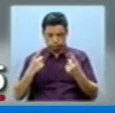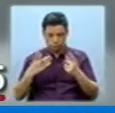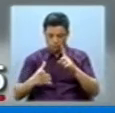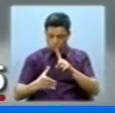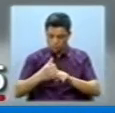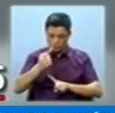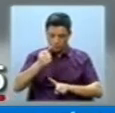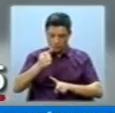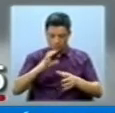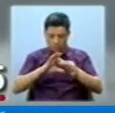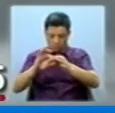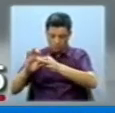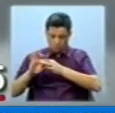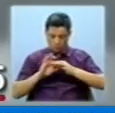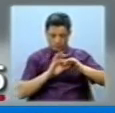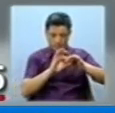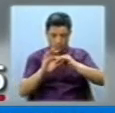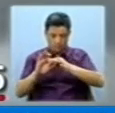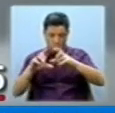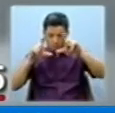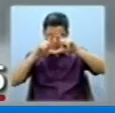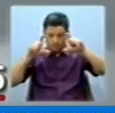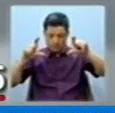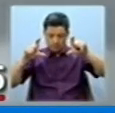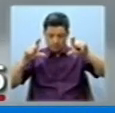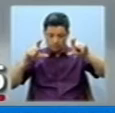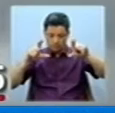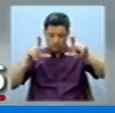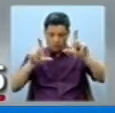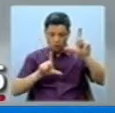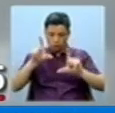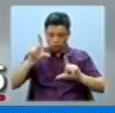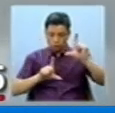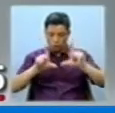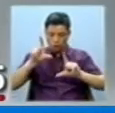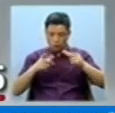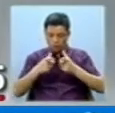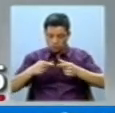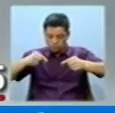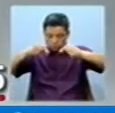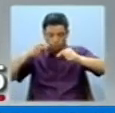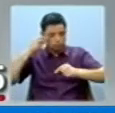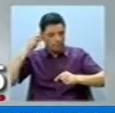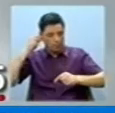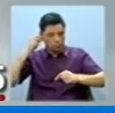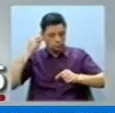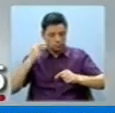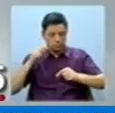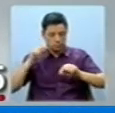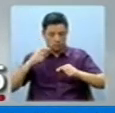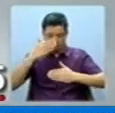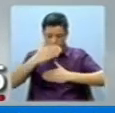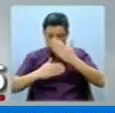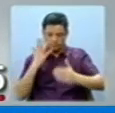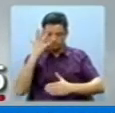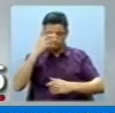em cooperação com a empresa Rizomatics Research, em Tóquio, no Japão. E o que se conseguiu foi isto. Uma atuação